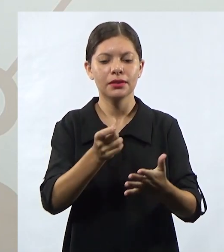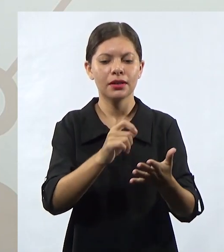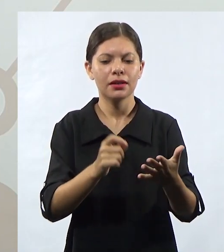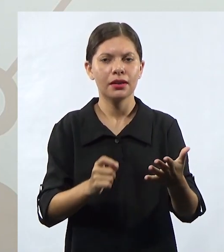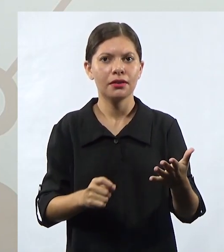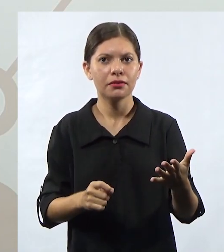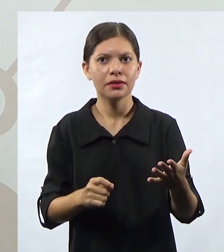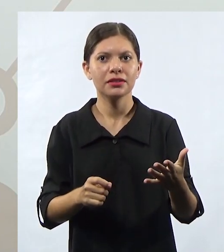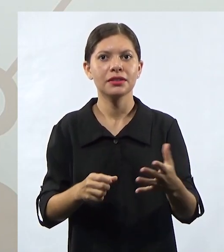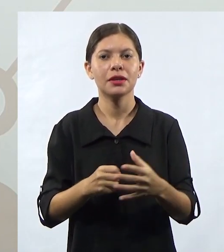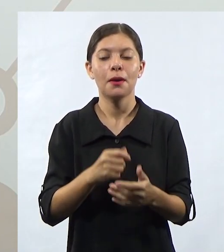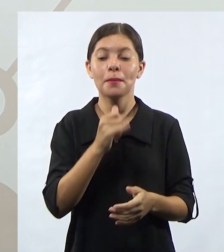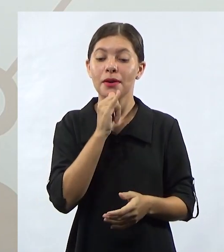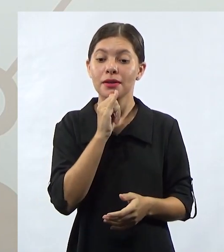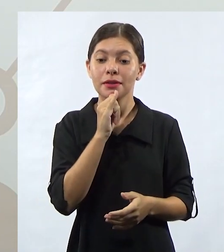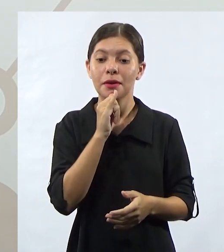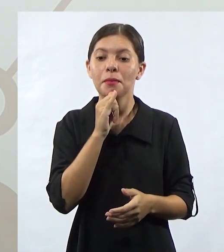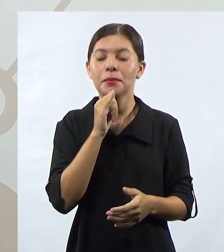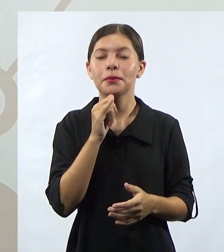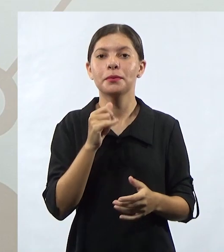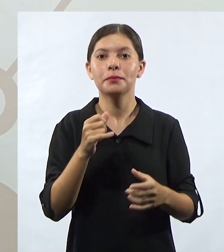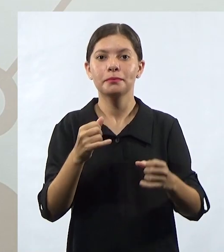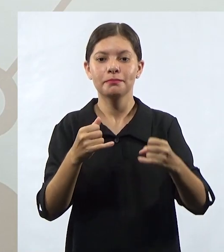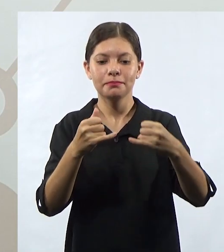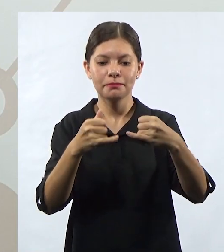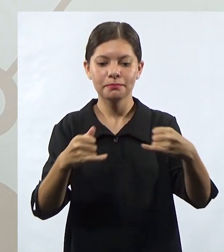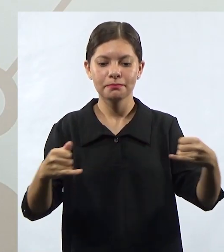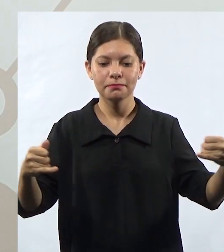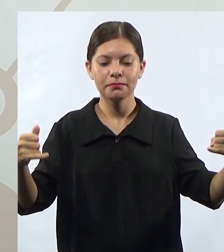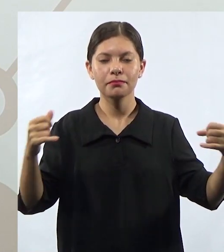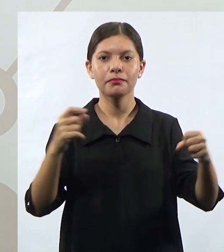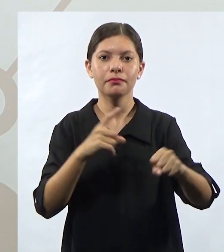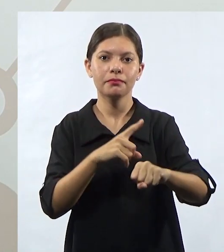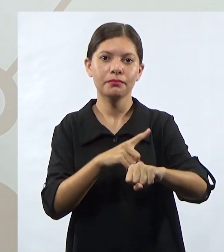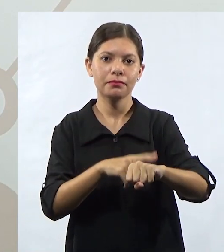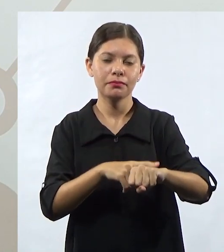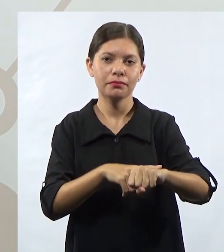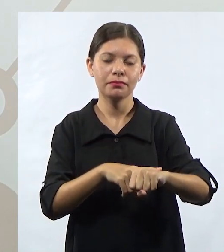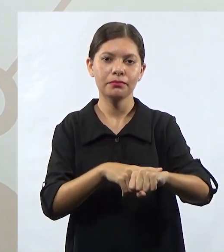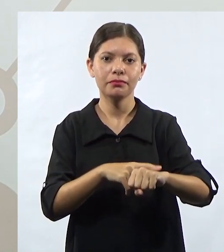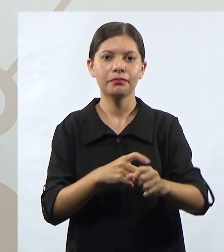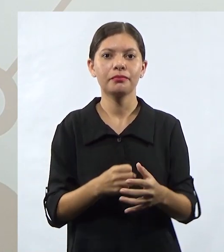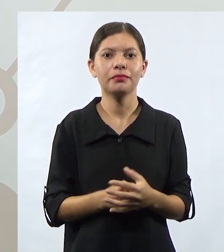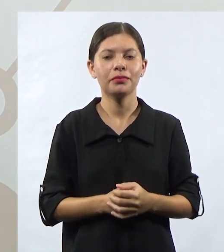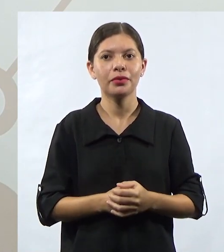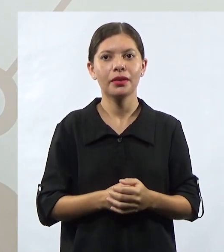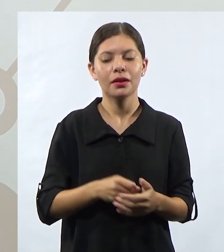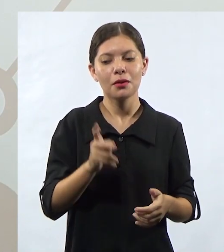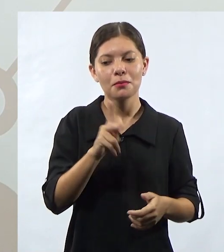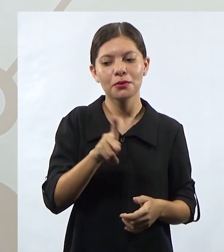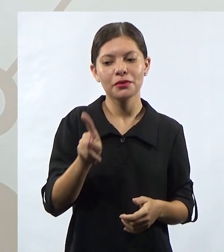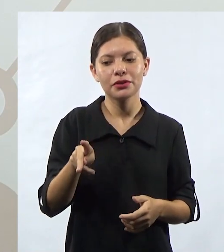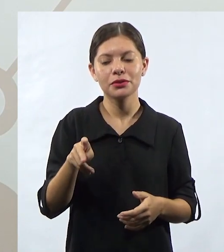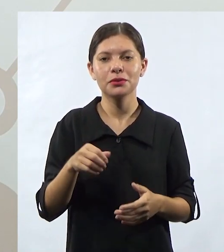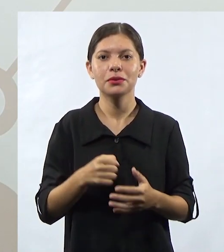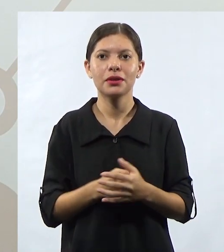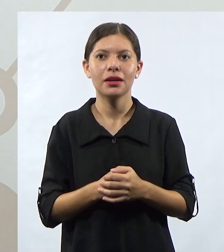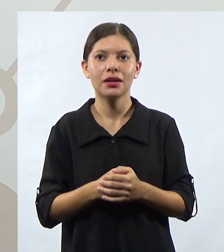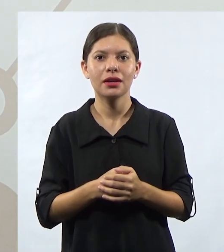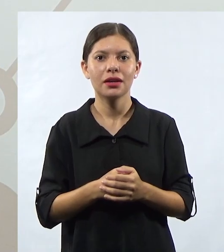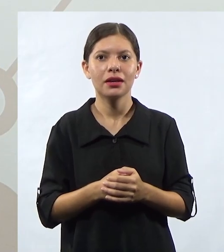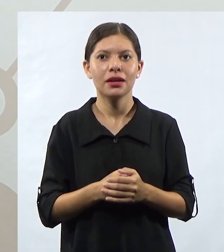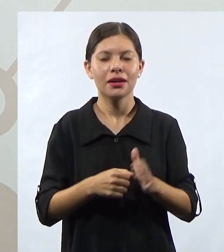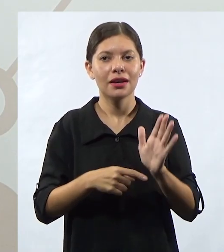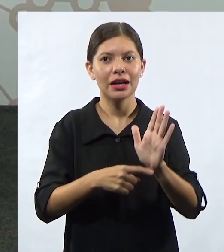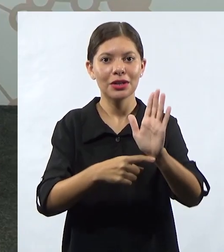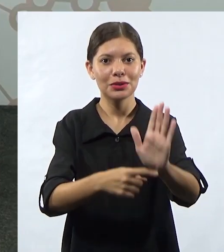da linha do tempo. E para nos ajudar a entender e a confeccionar uma linha do tempo, a professora Anabela está aqui, e eu já pergunto, professora, o